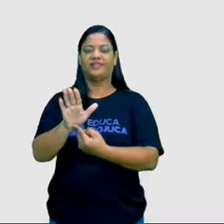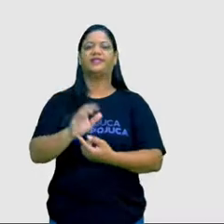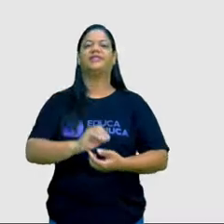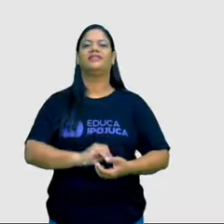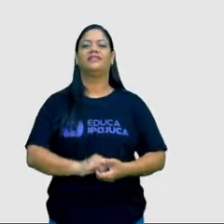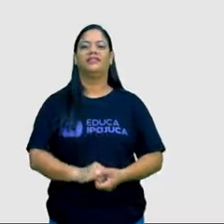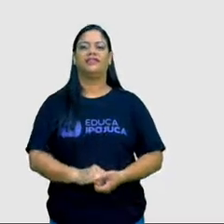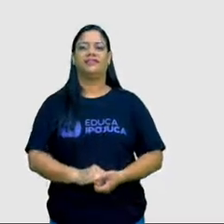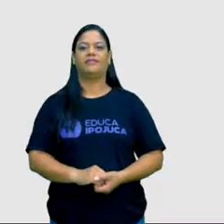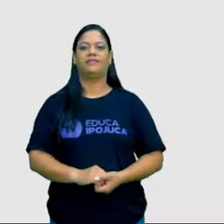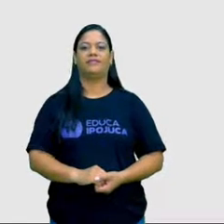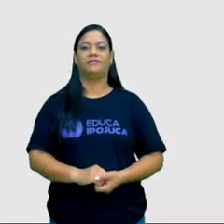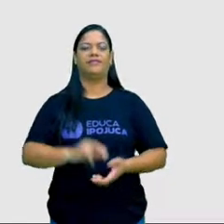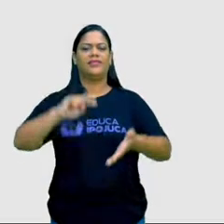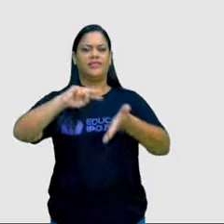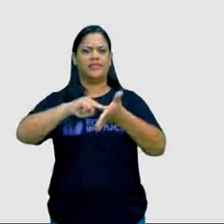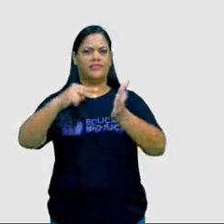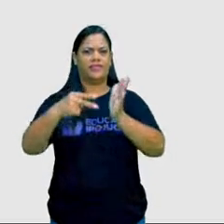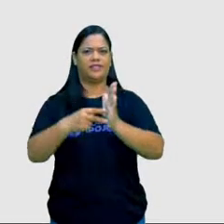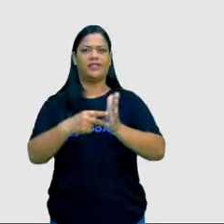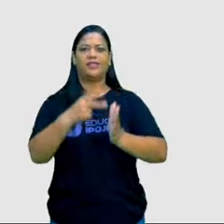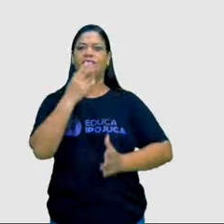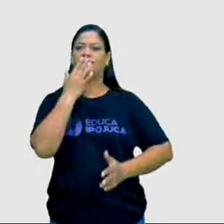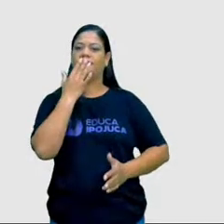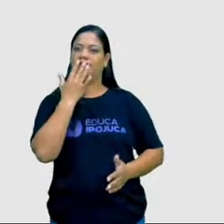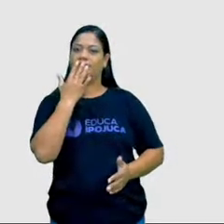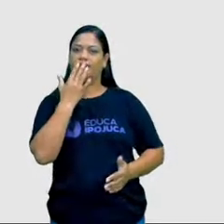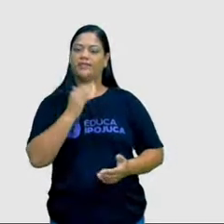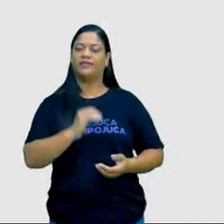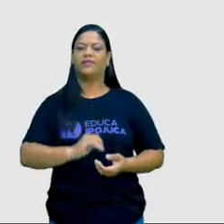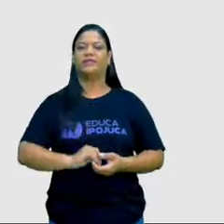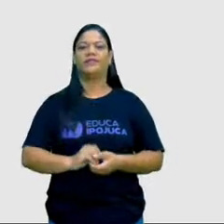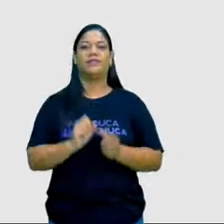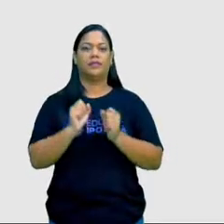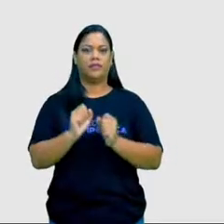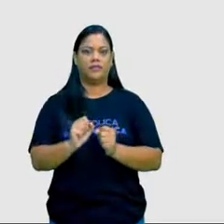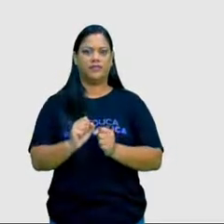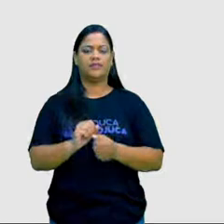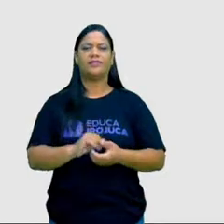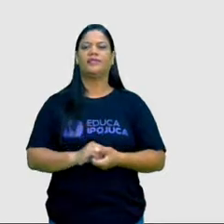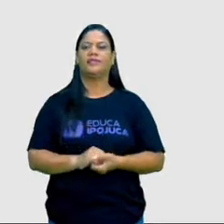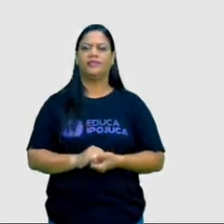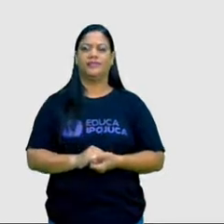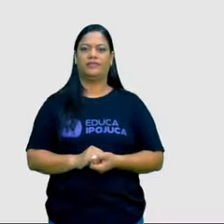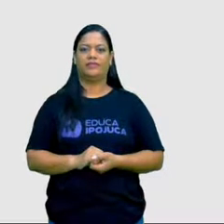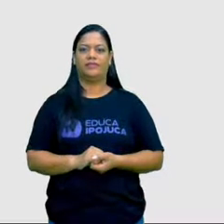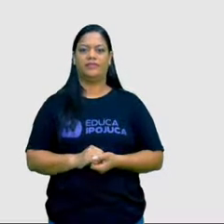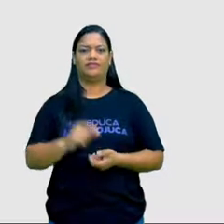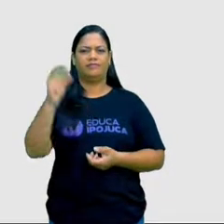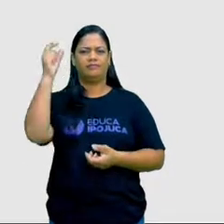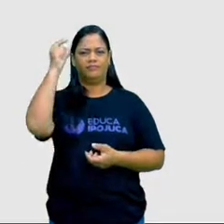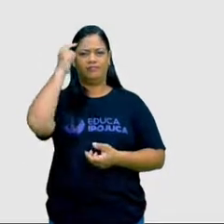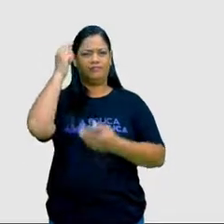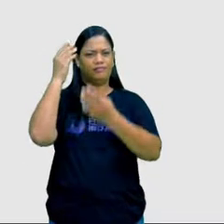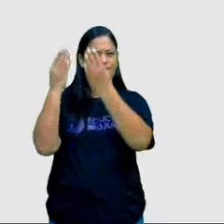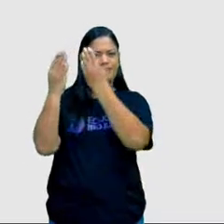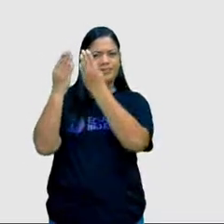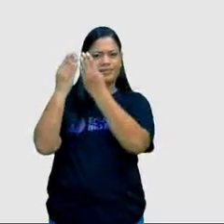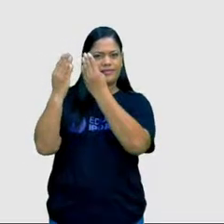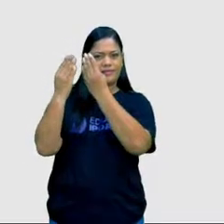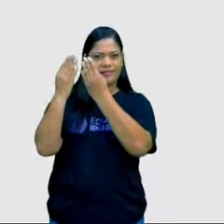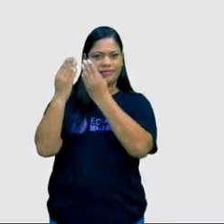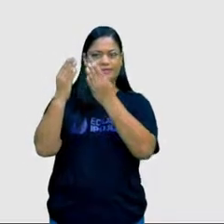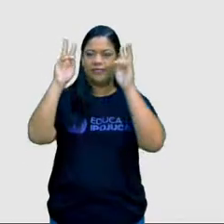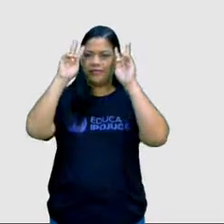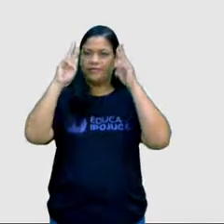simbólica. Significado das cores. As cores podem ter influência psicológica sobre os